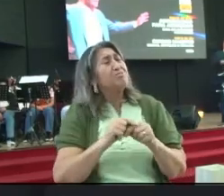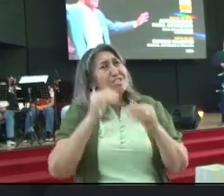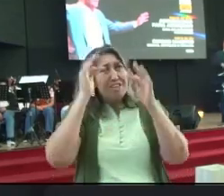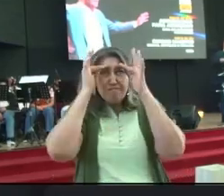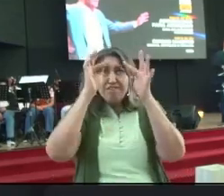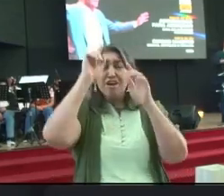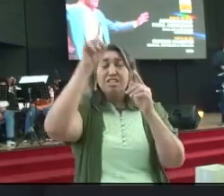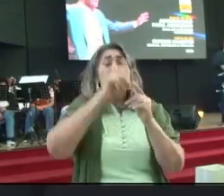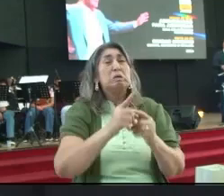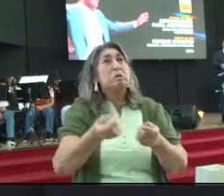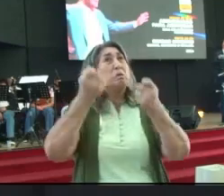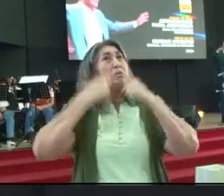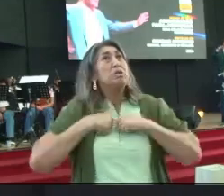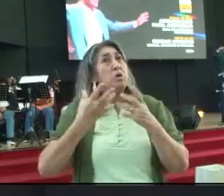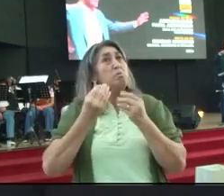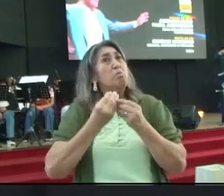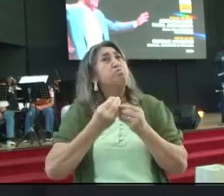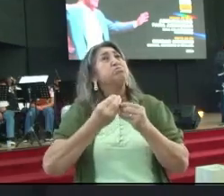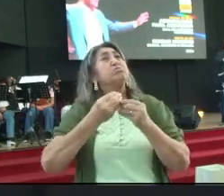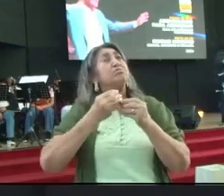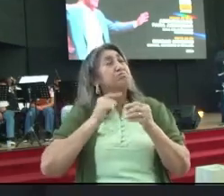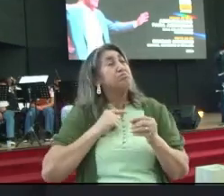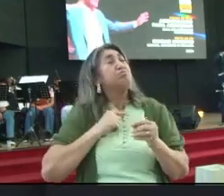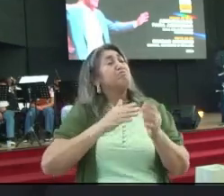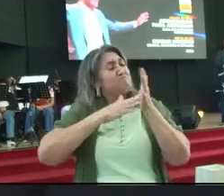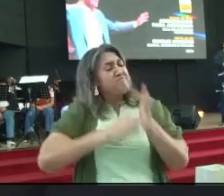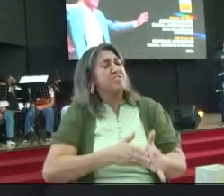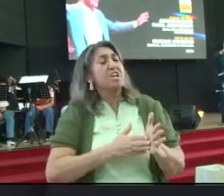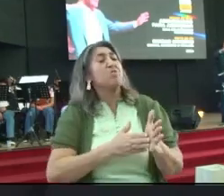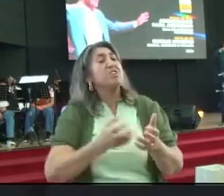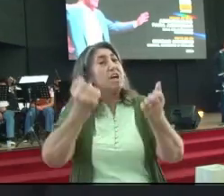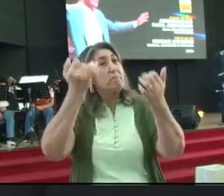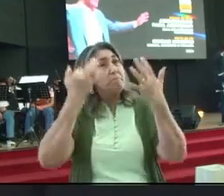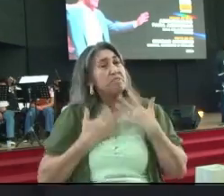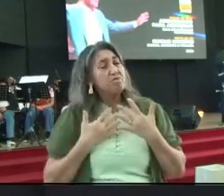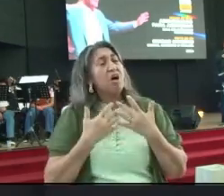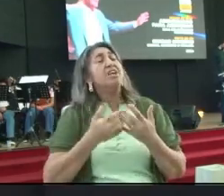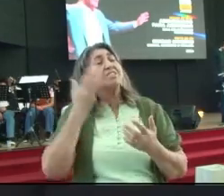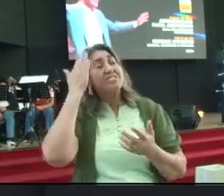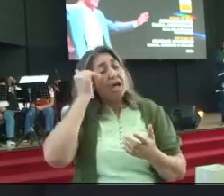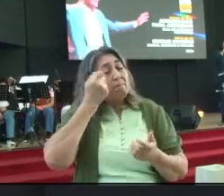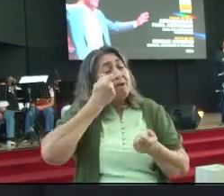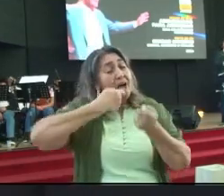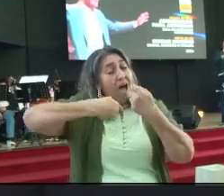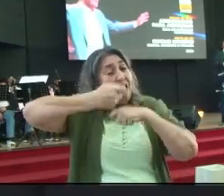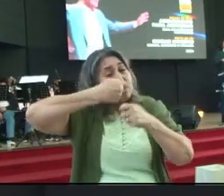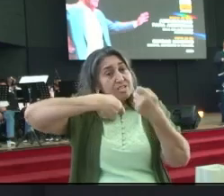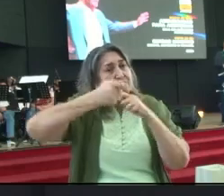pastor, mas eu vou ser fiel, porque eu quero ser abençoado e administrar com